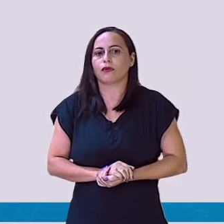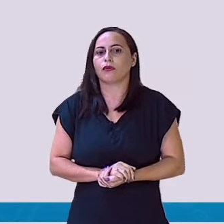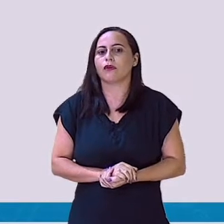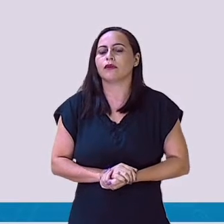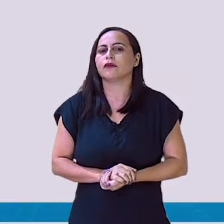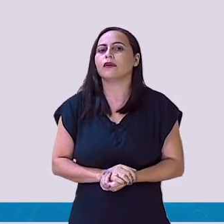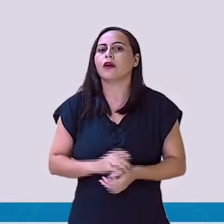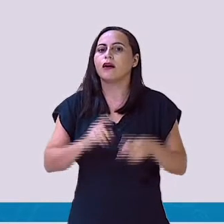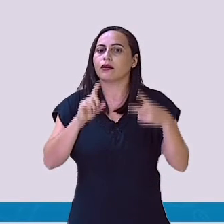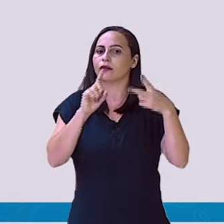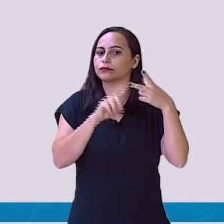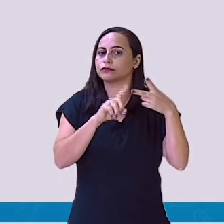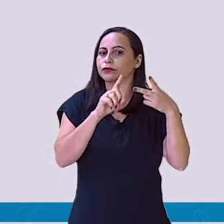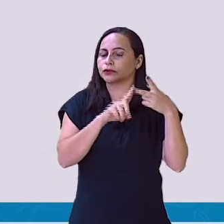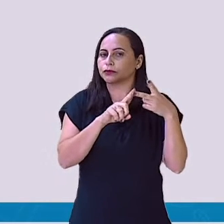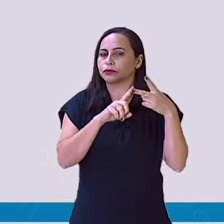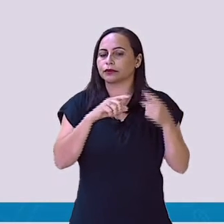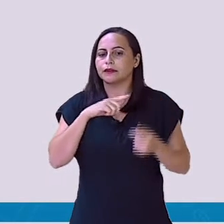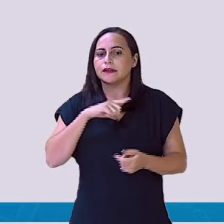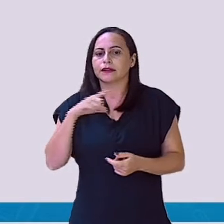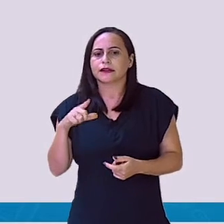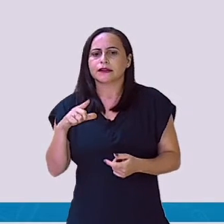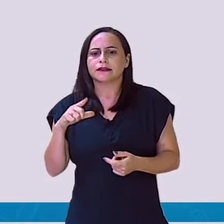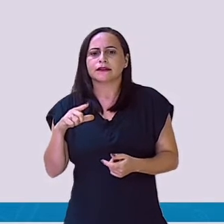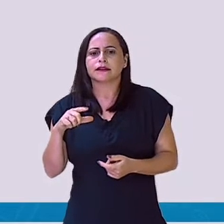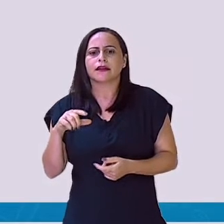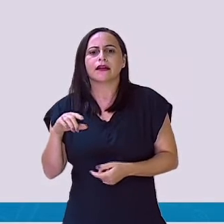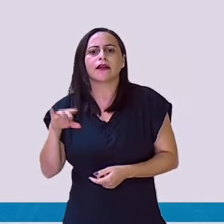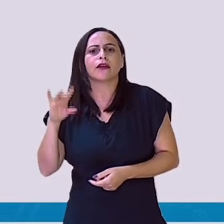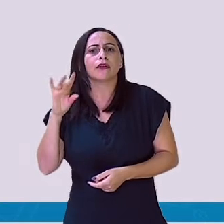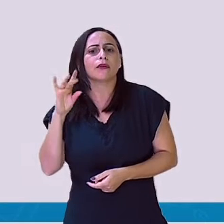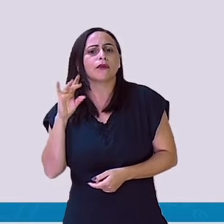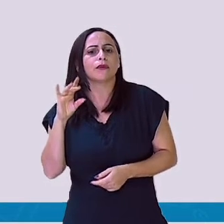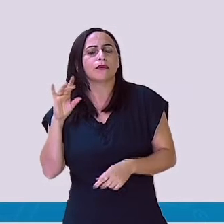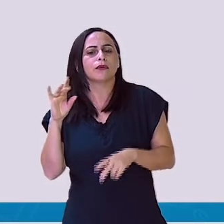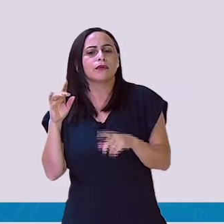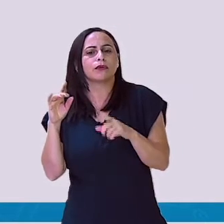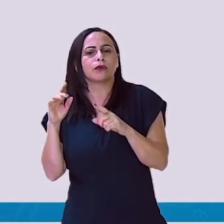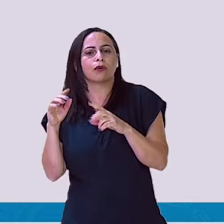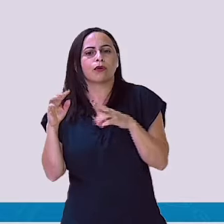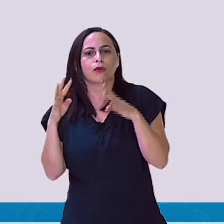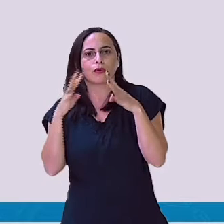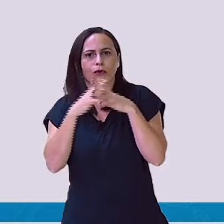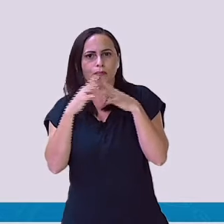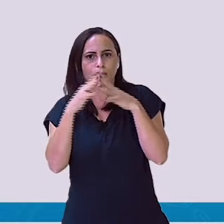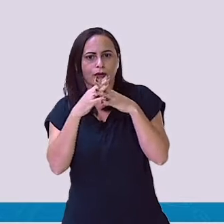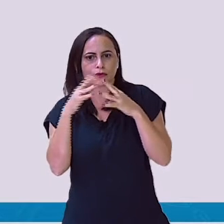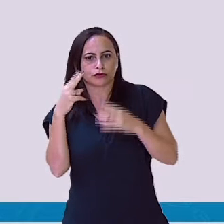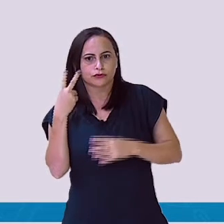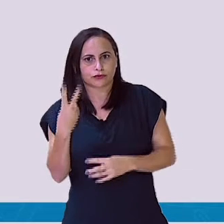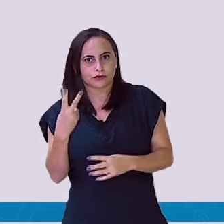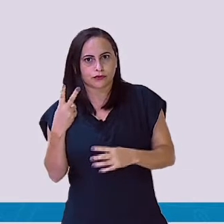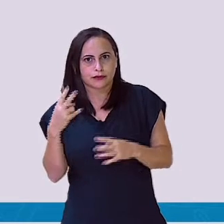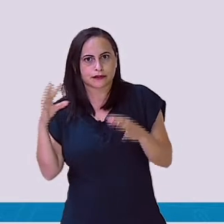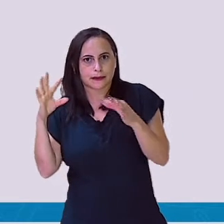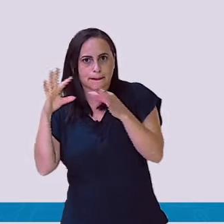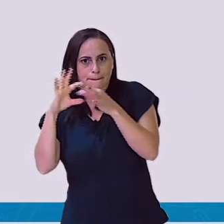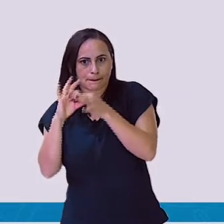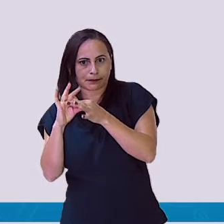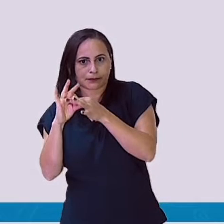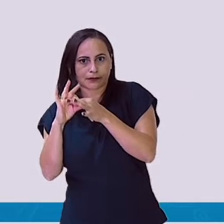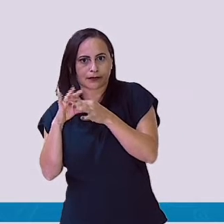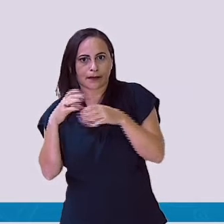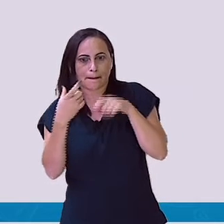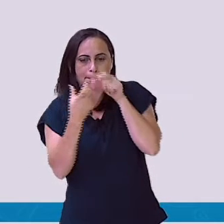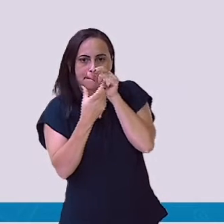que resultam do contato de 2 consoantes pertencentes a sílabas